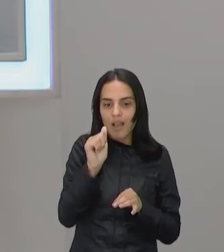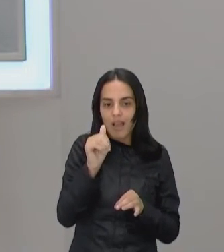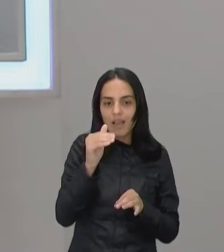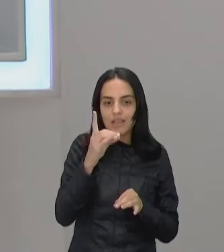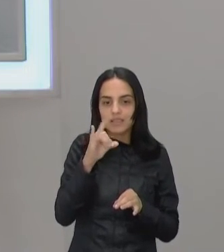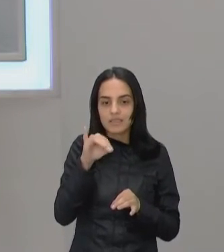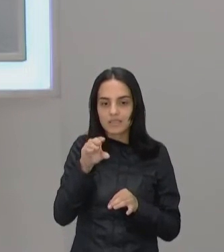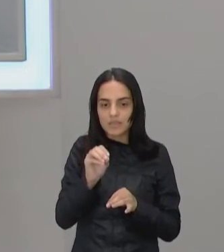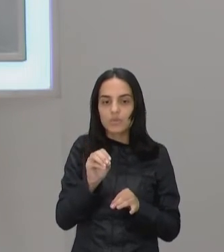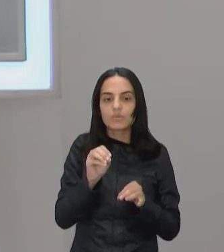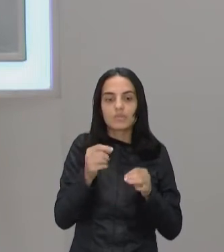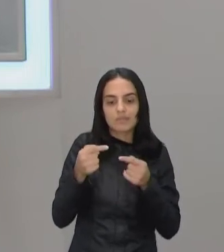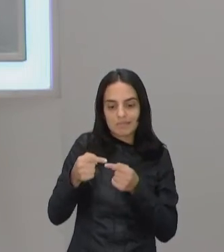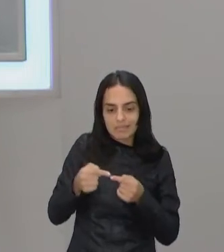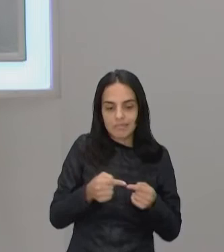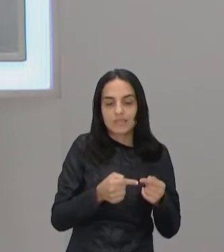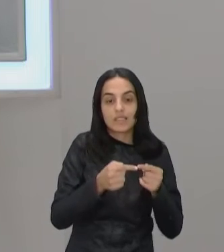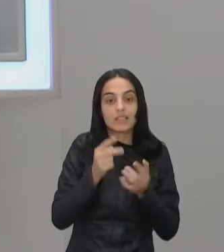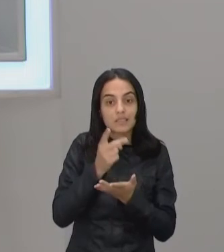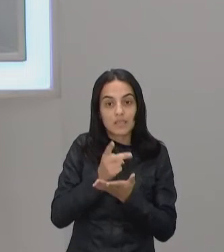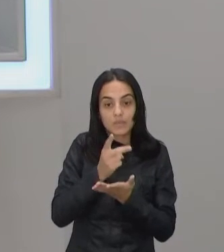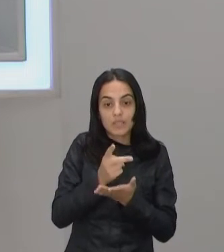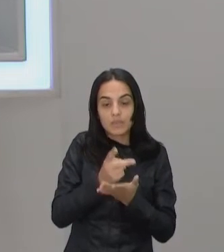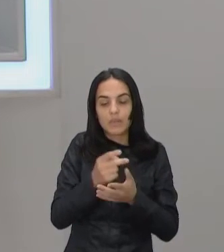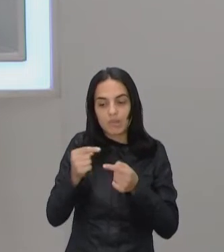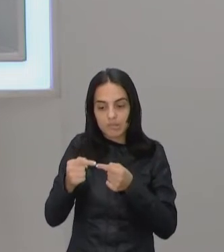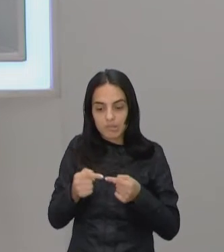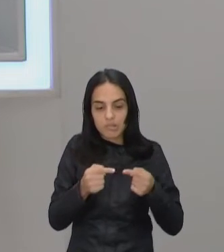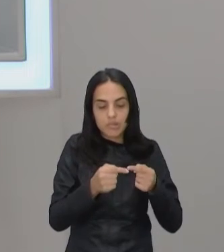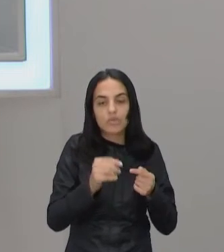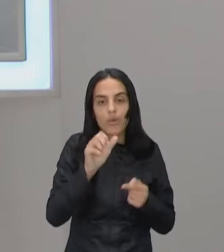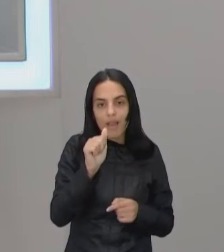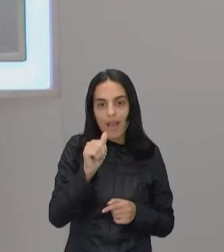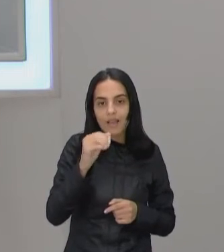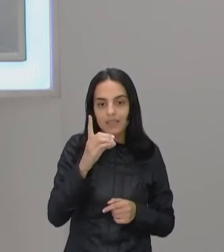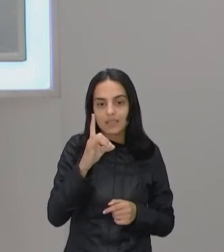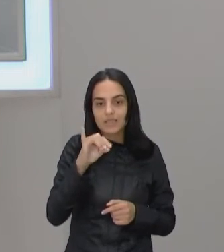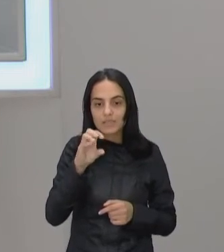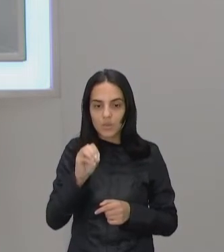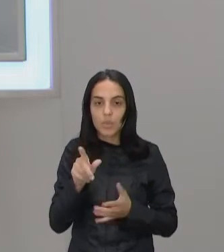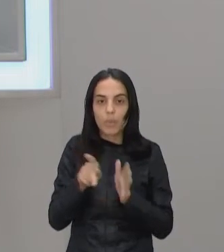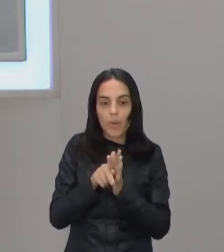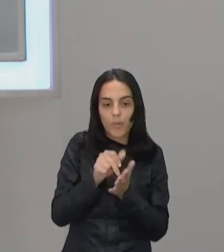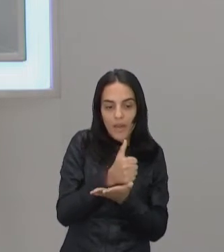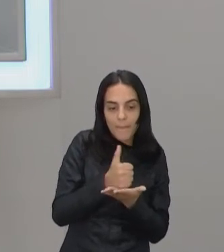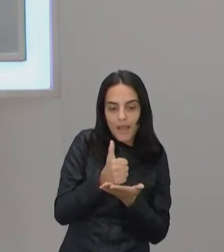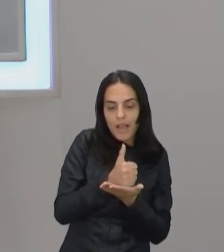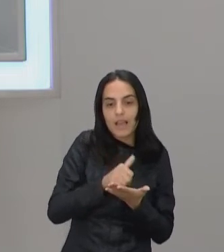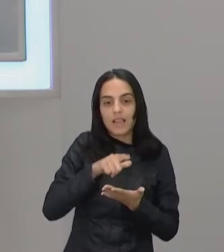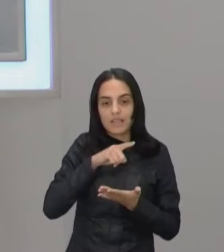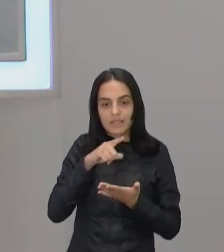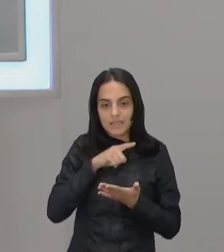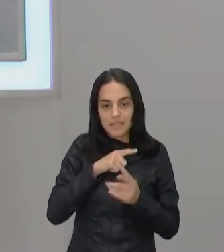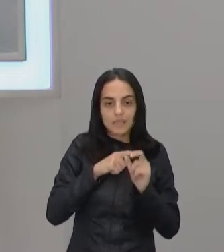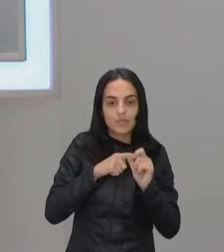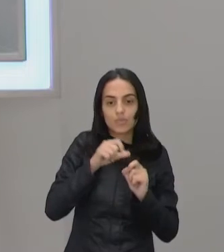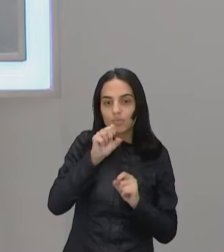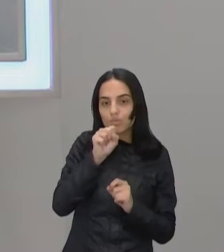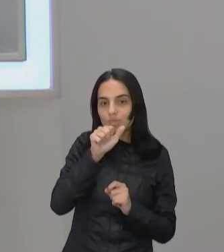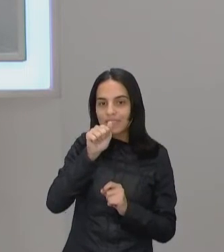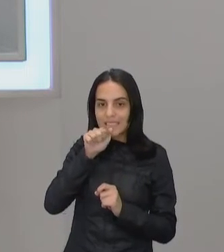se combinando, certo? Toda vez que eu tenho a combinação de um ácido e uma base, eu tenho a produção de um